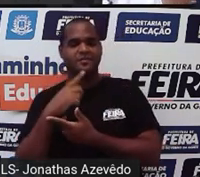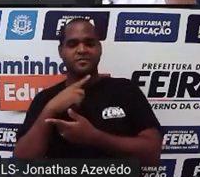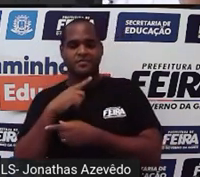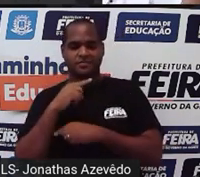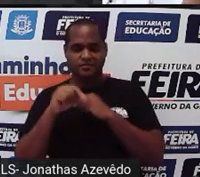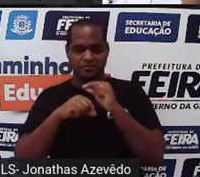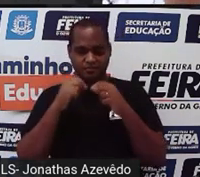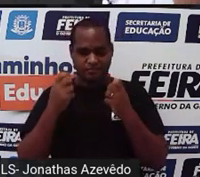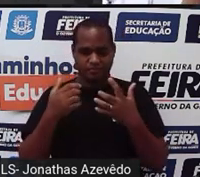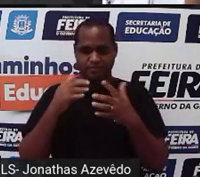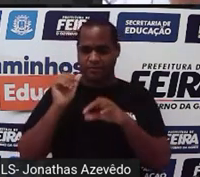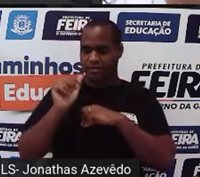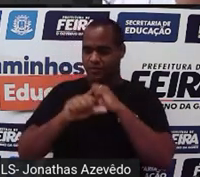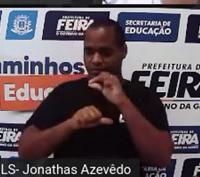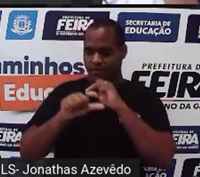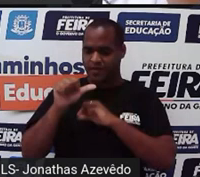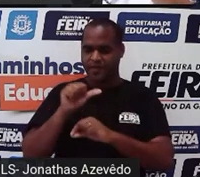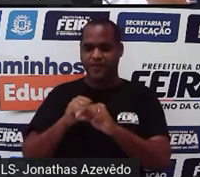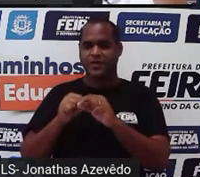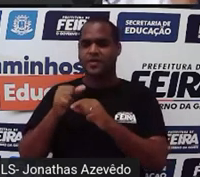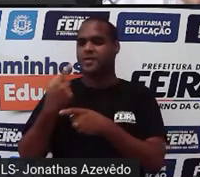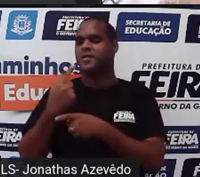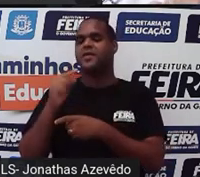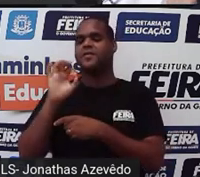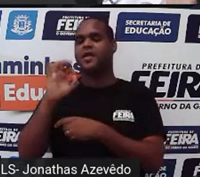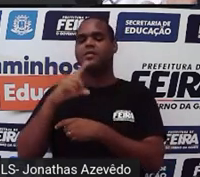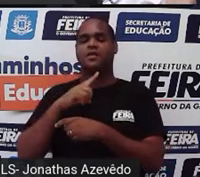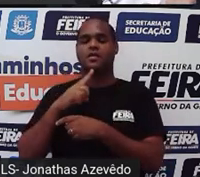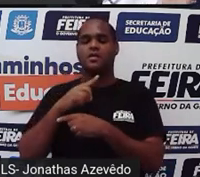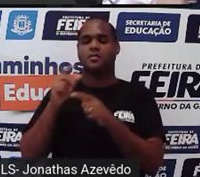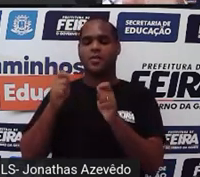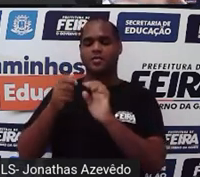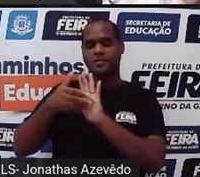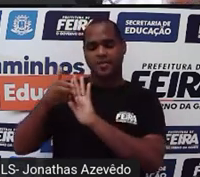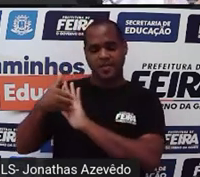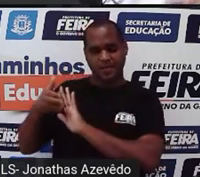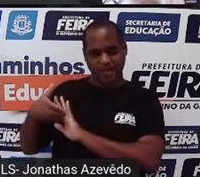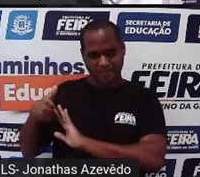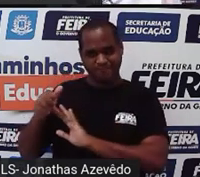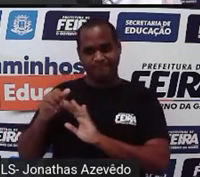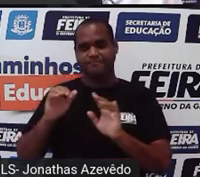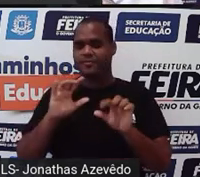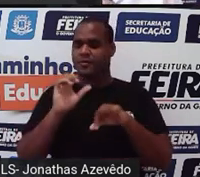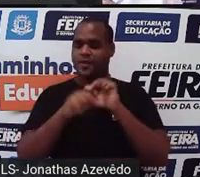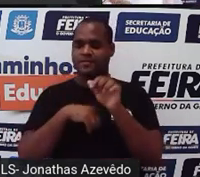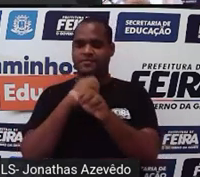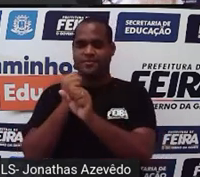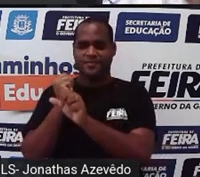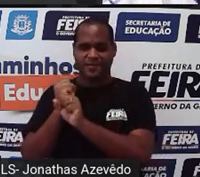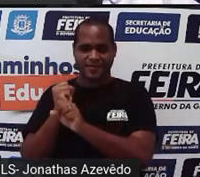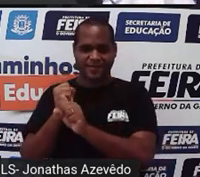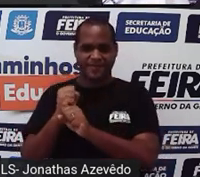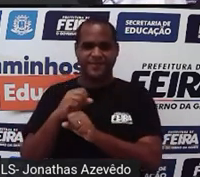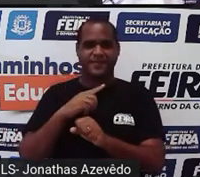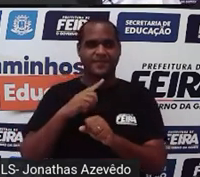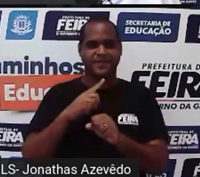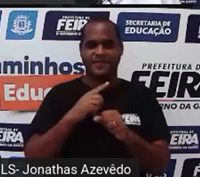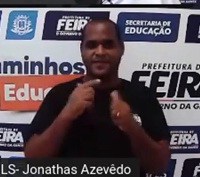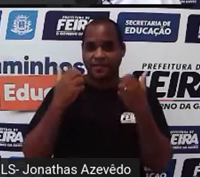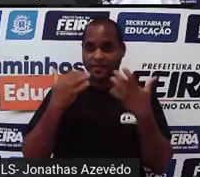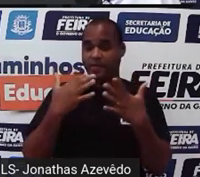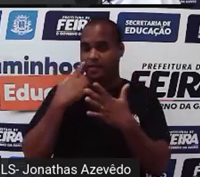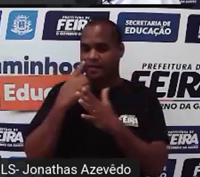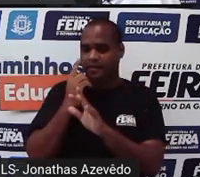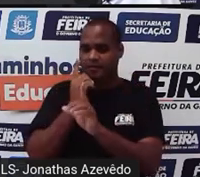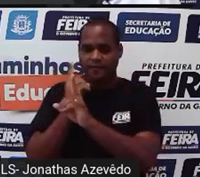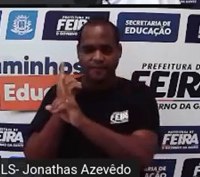troco em uma das equações ali ó tiro Y bota o quatro faço as contas que devem ser feitas e acho o